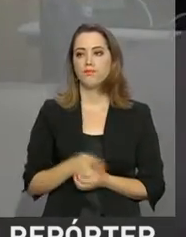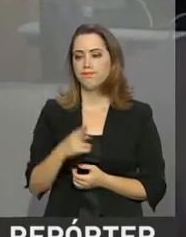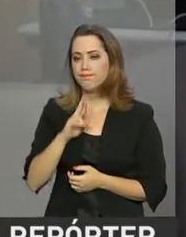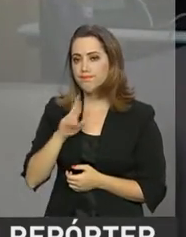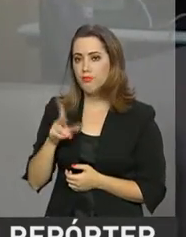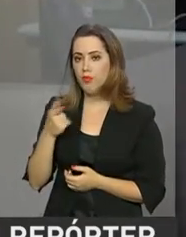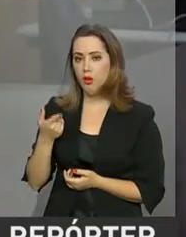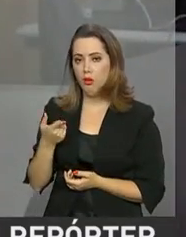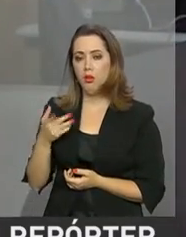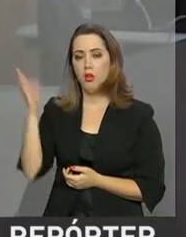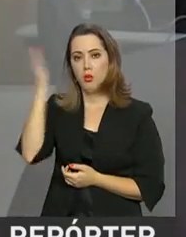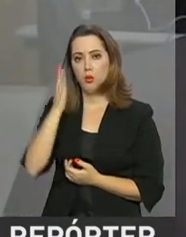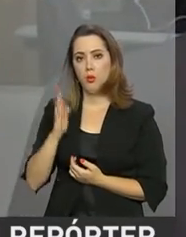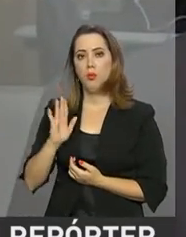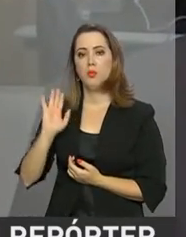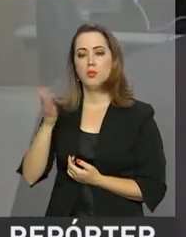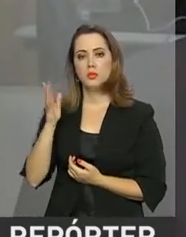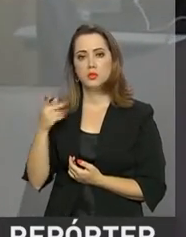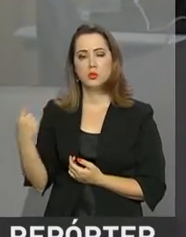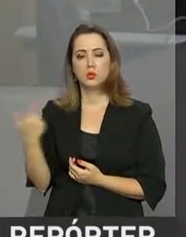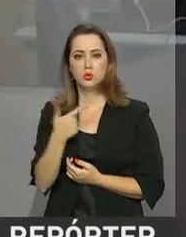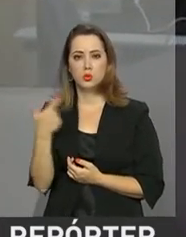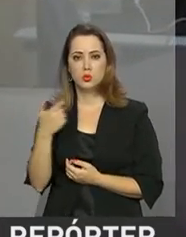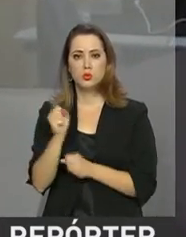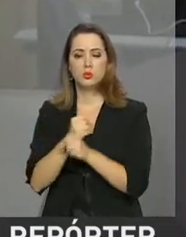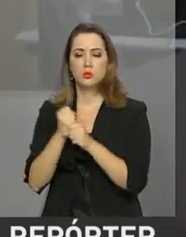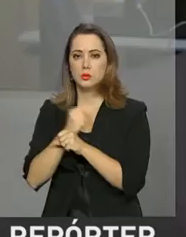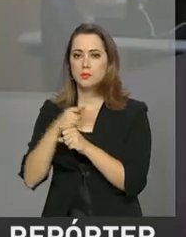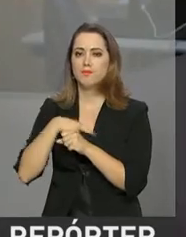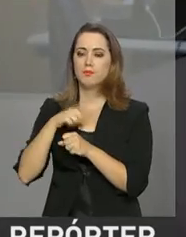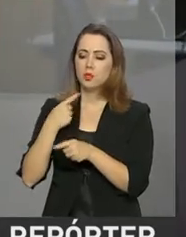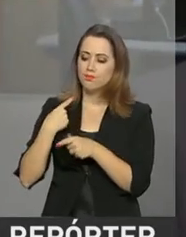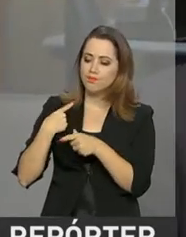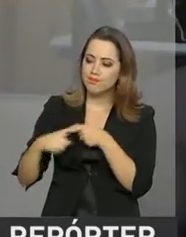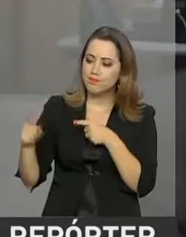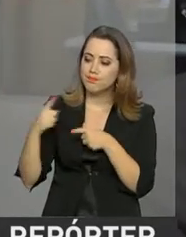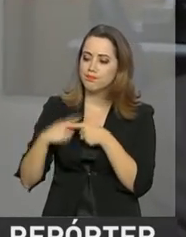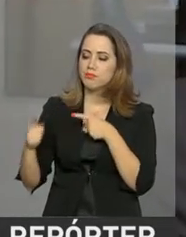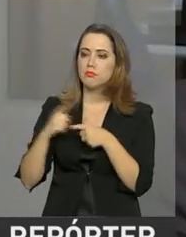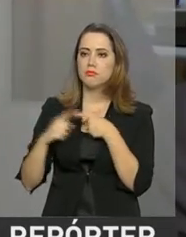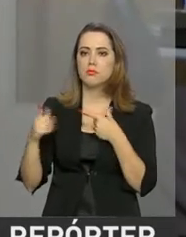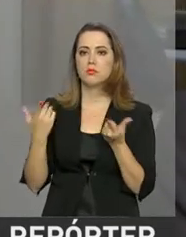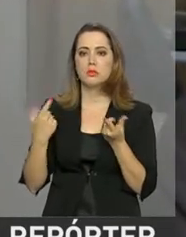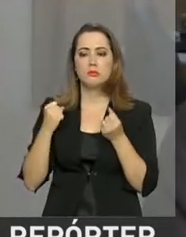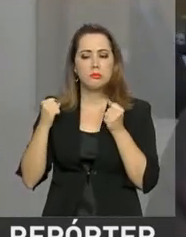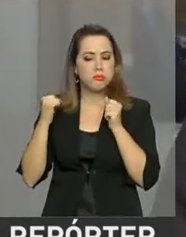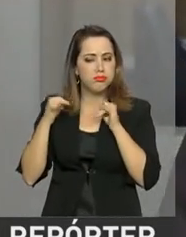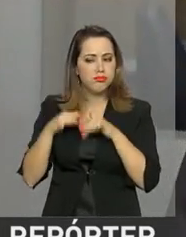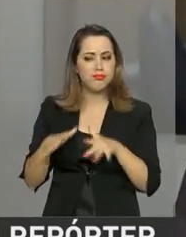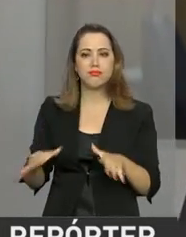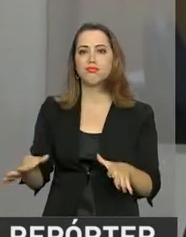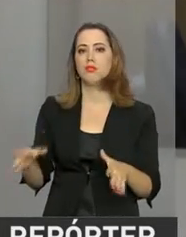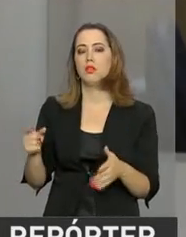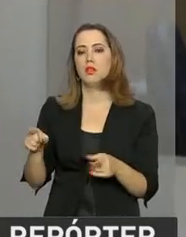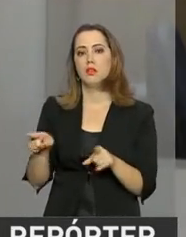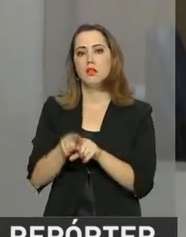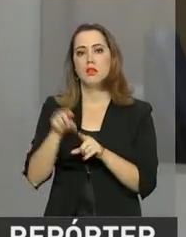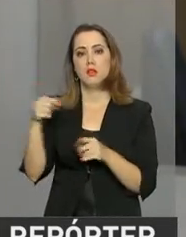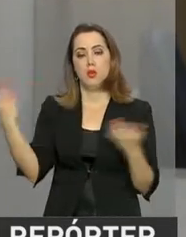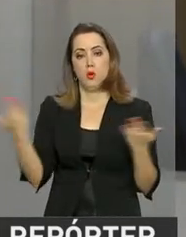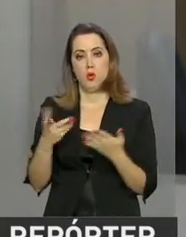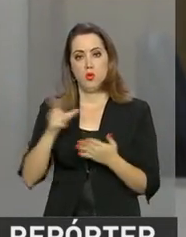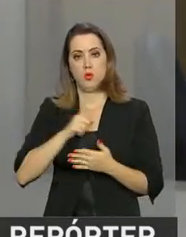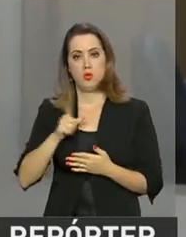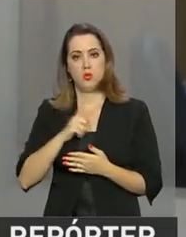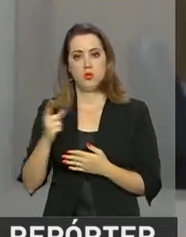afetado nos últimos dois anos por uma crise e dimensão devastadora a hoje nós